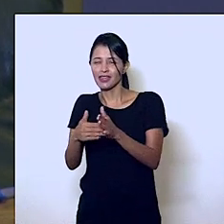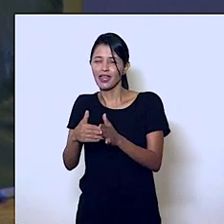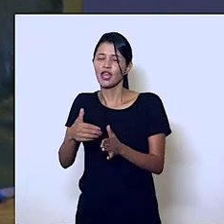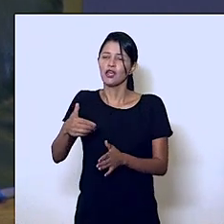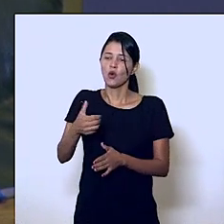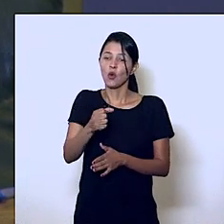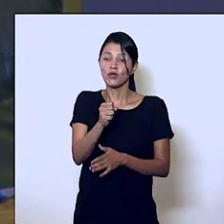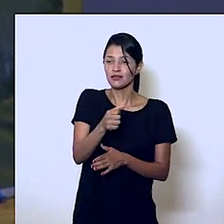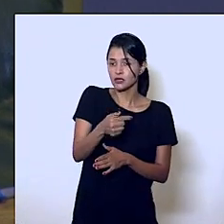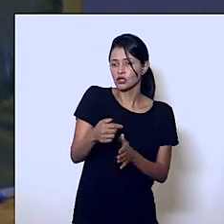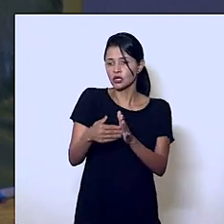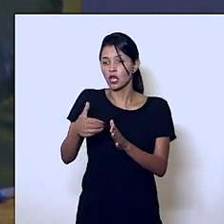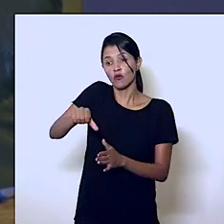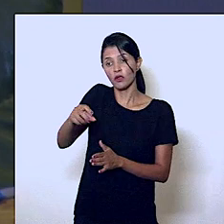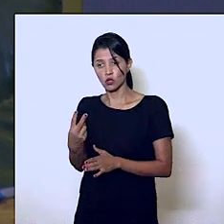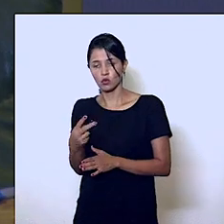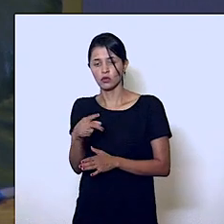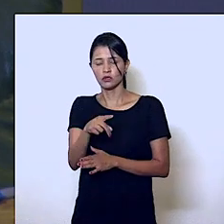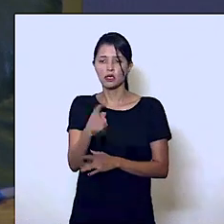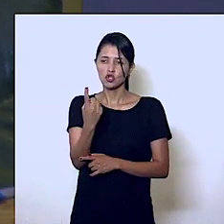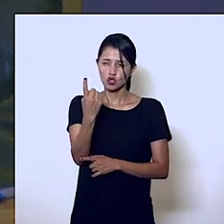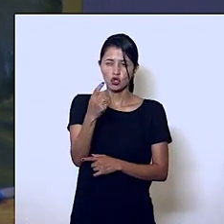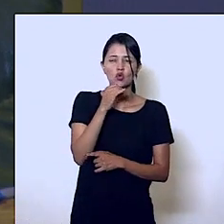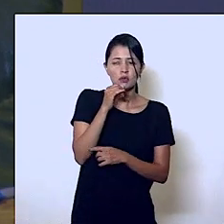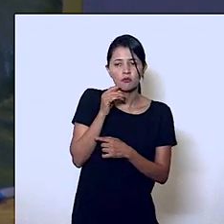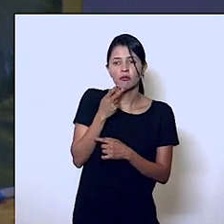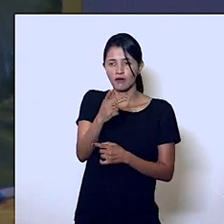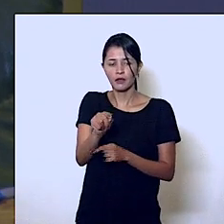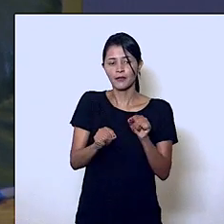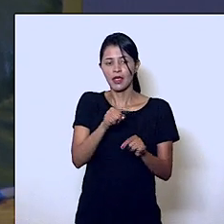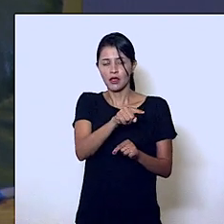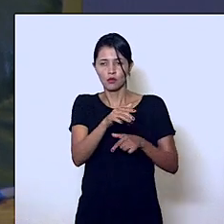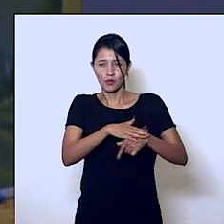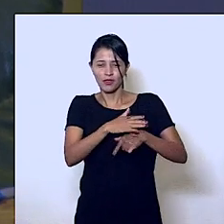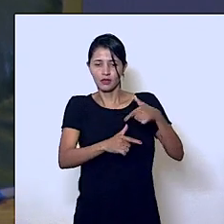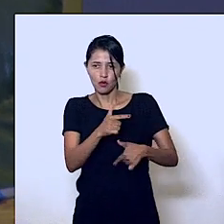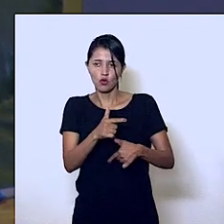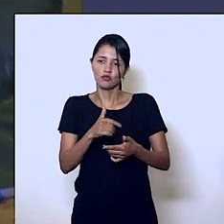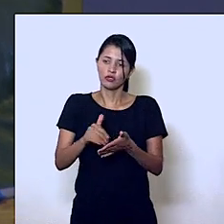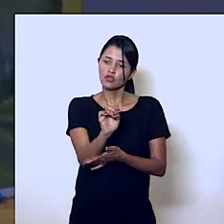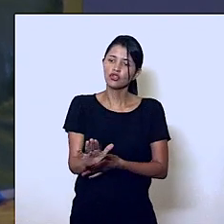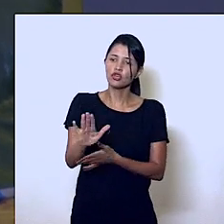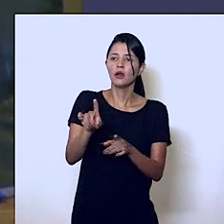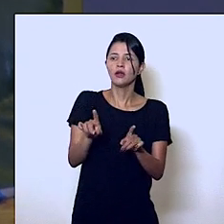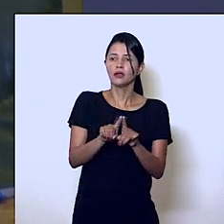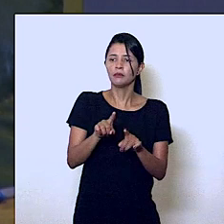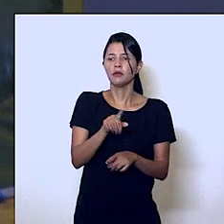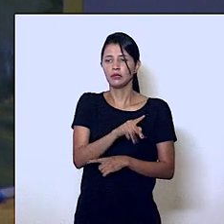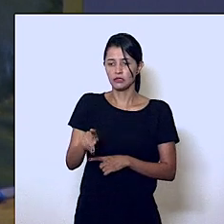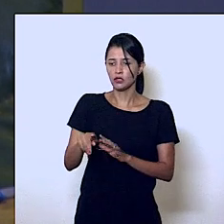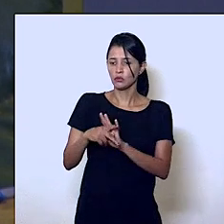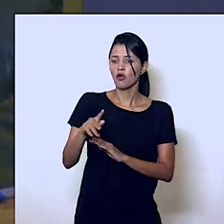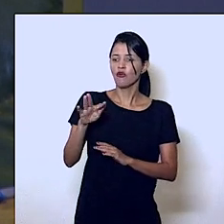um exemplo, durante a gestão do embaixador como secretário-geral e como presidente da FUNAG, mais precisamente